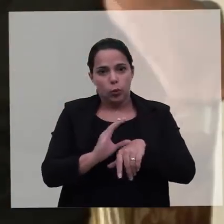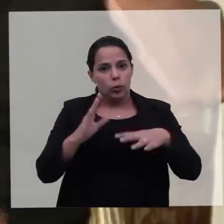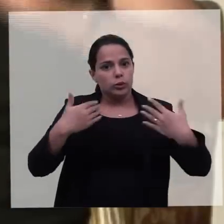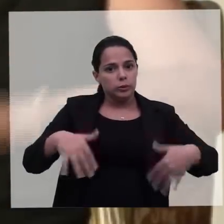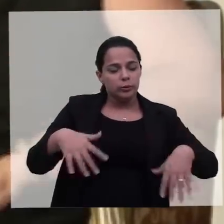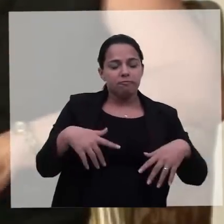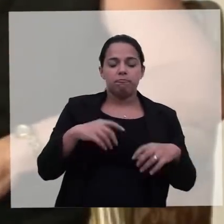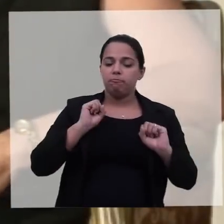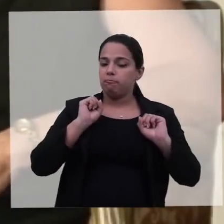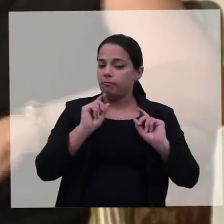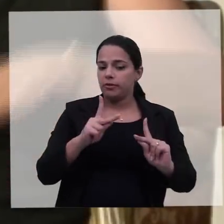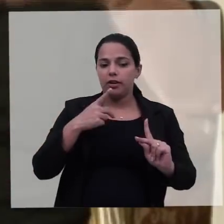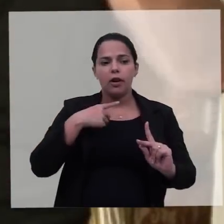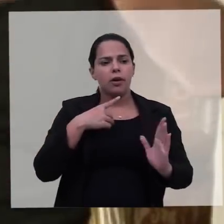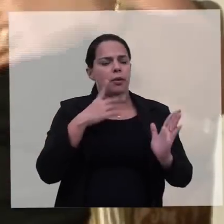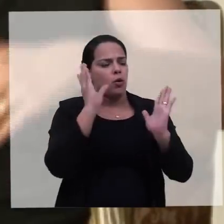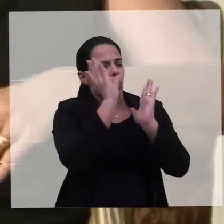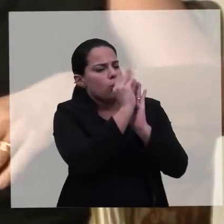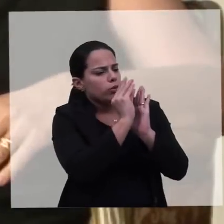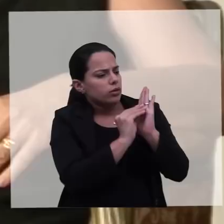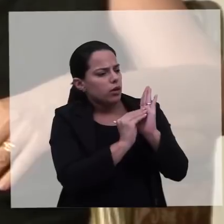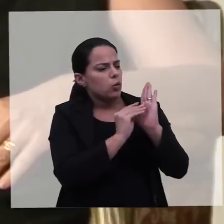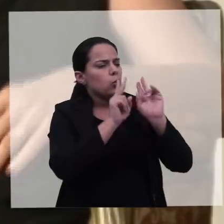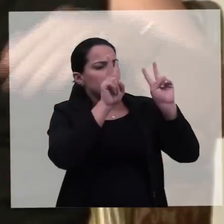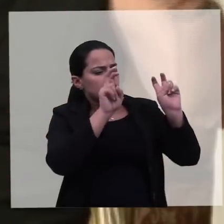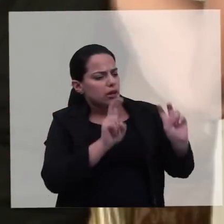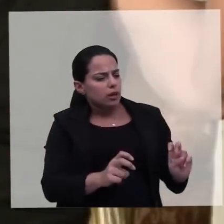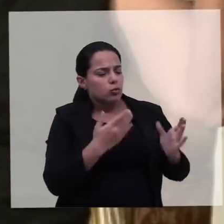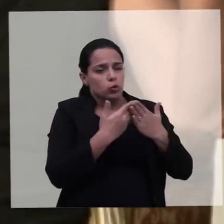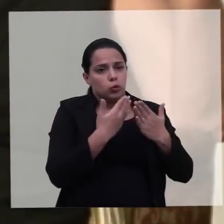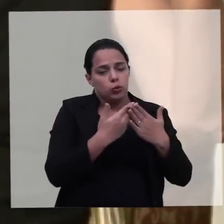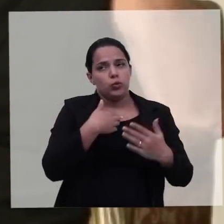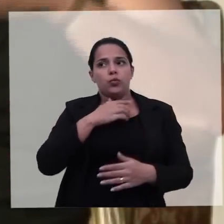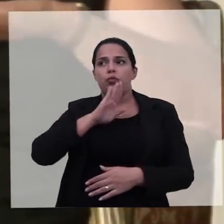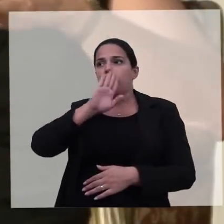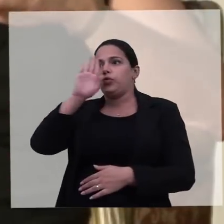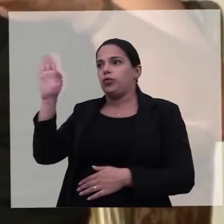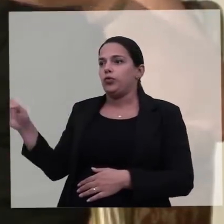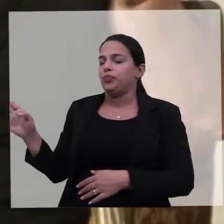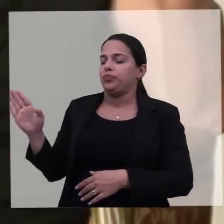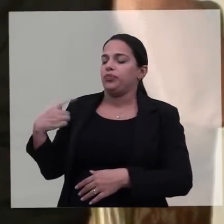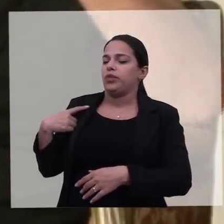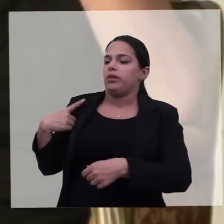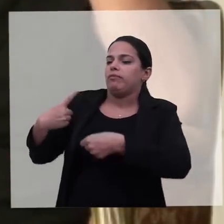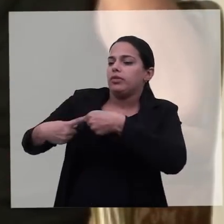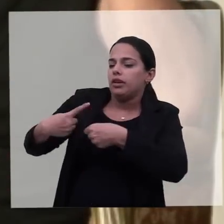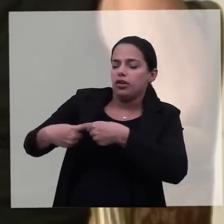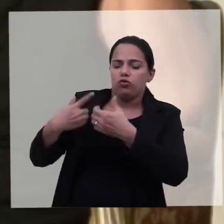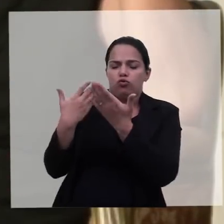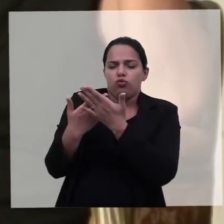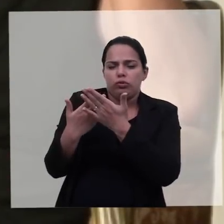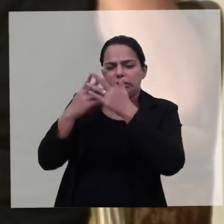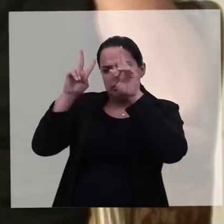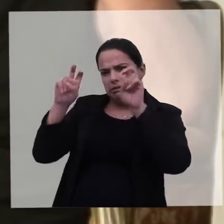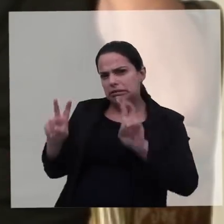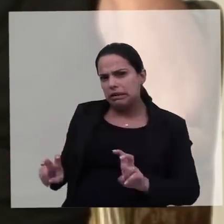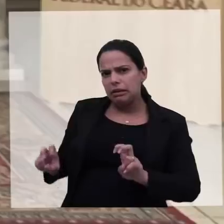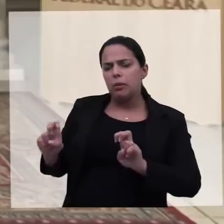o material, fomos para Limoeiro, né? E tinha um programa. E tinha no programa tinha assim, Lei de